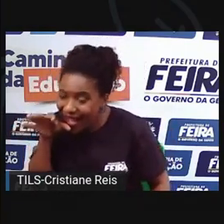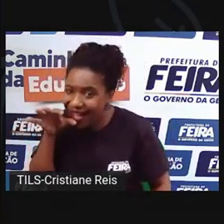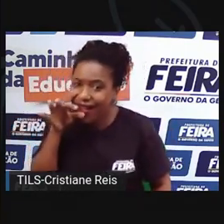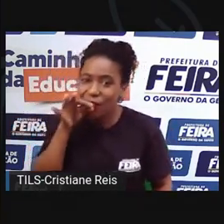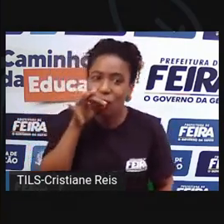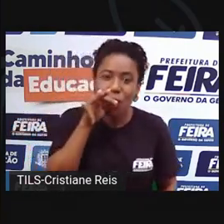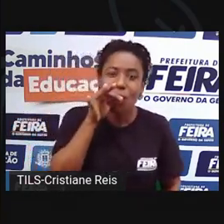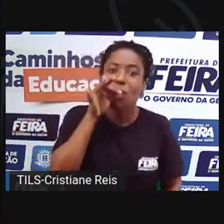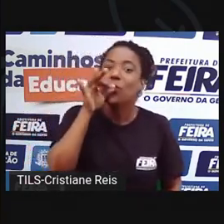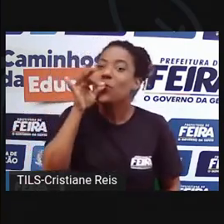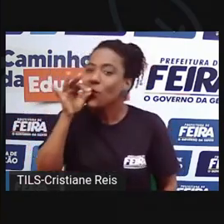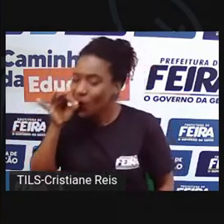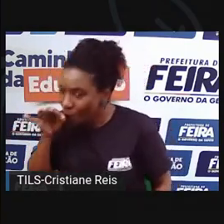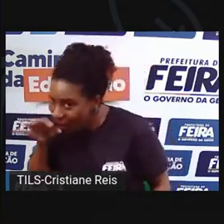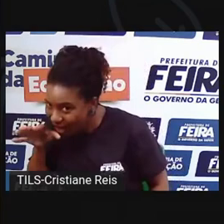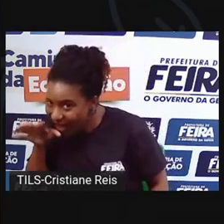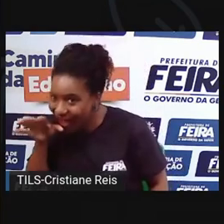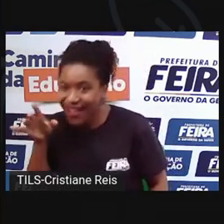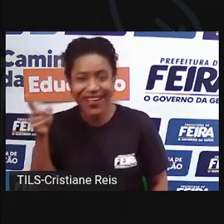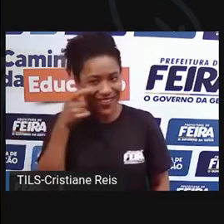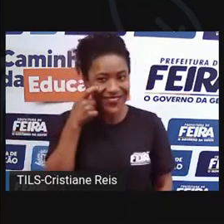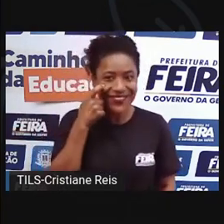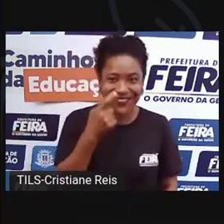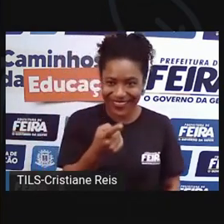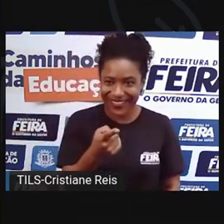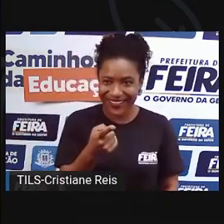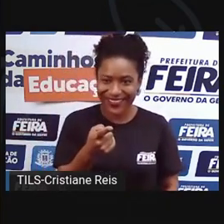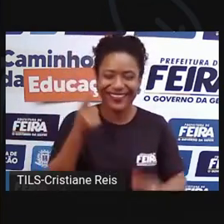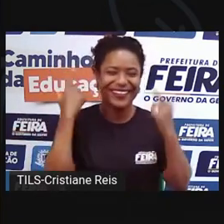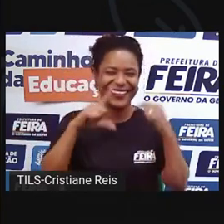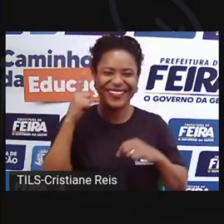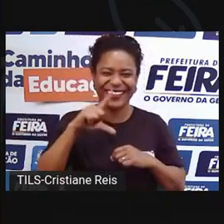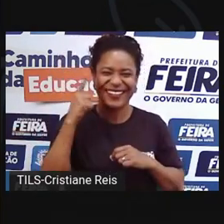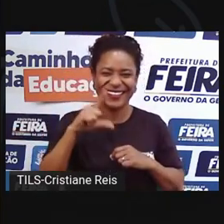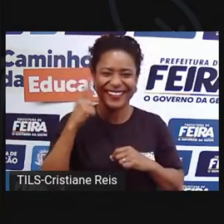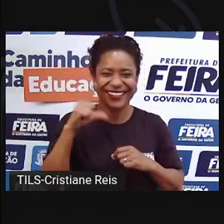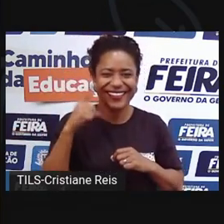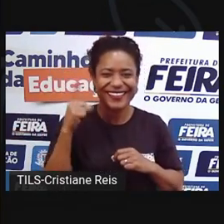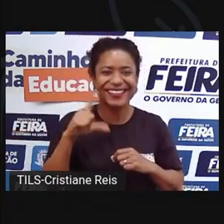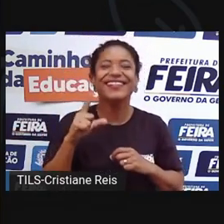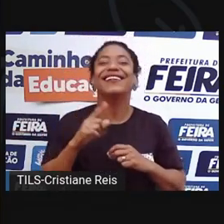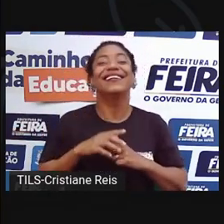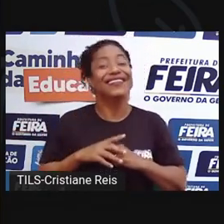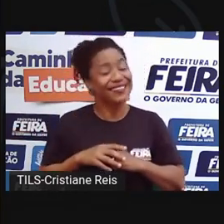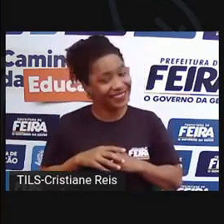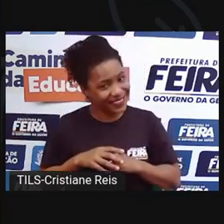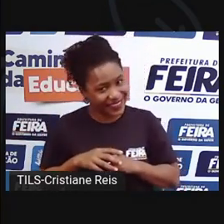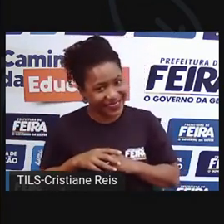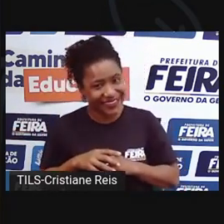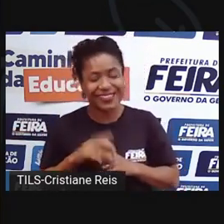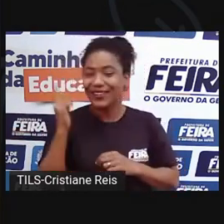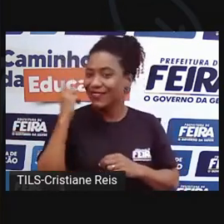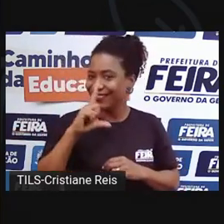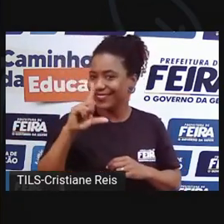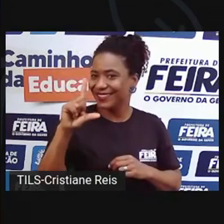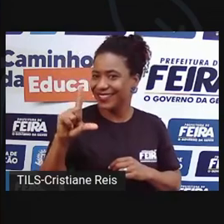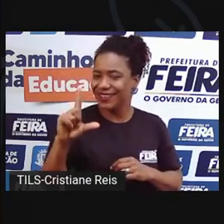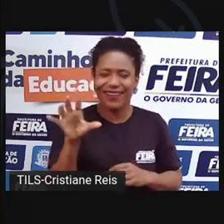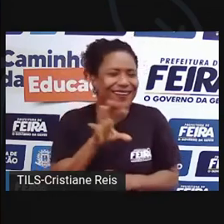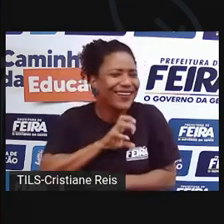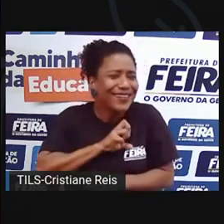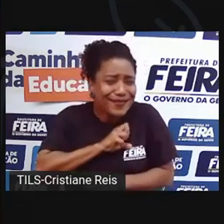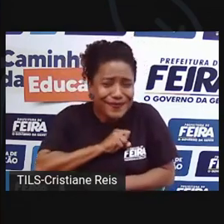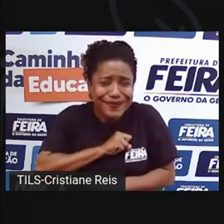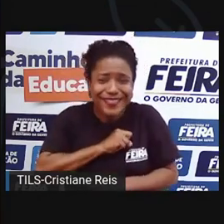Aê, consegui! consegui, adorei